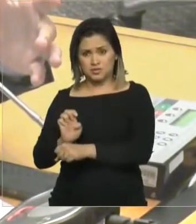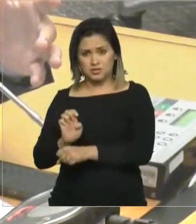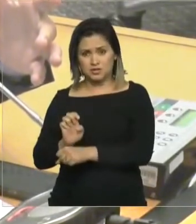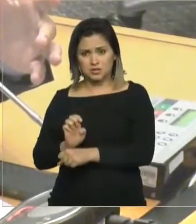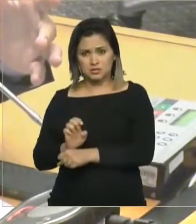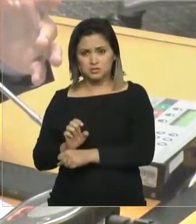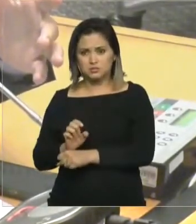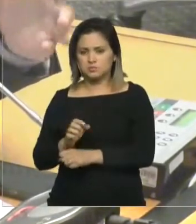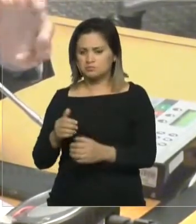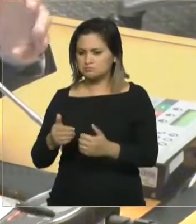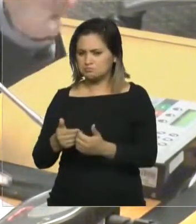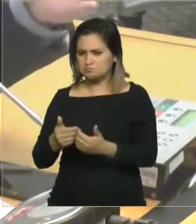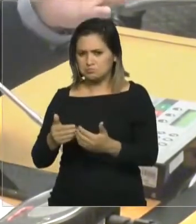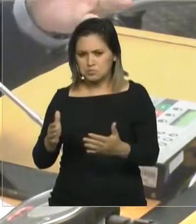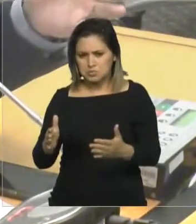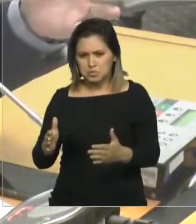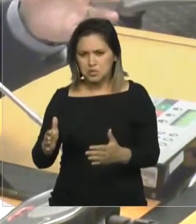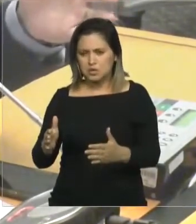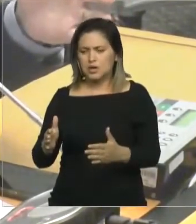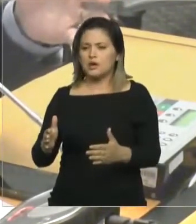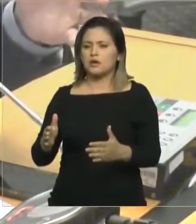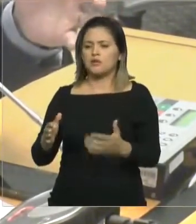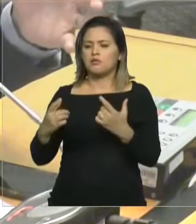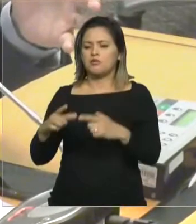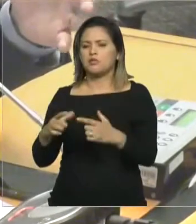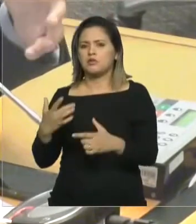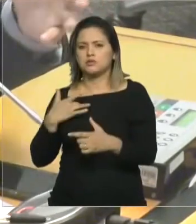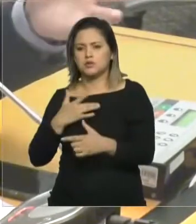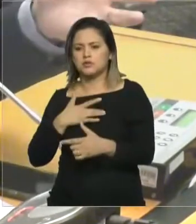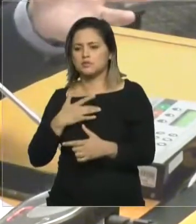diariamente, como colocam alguns